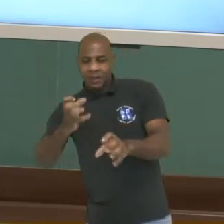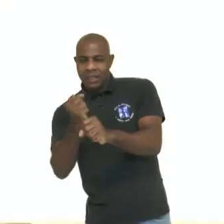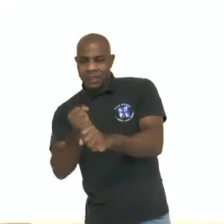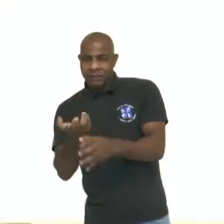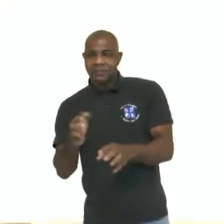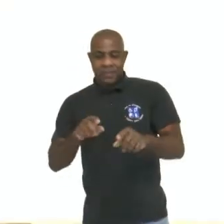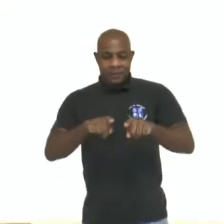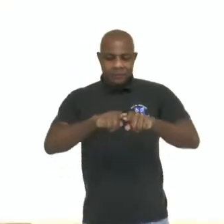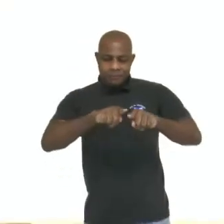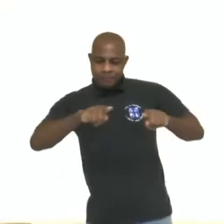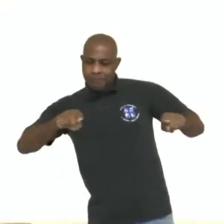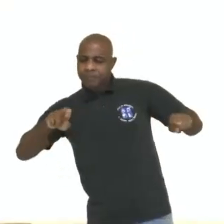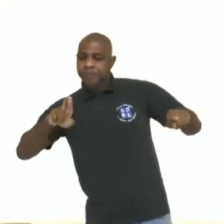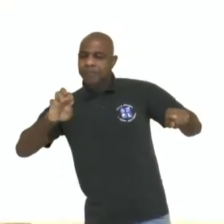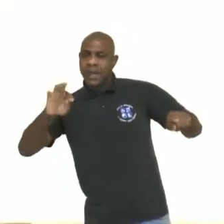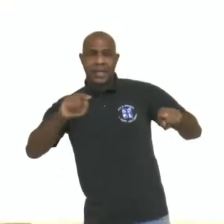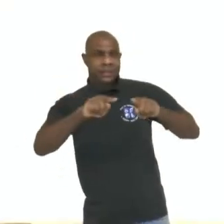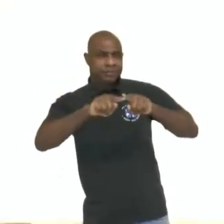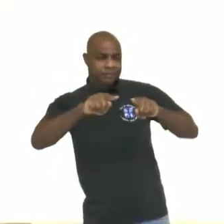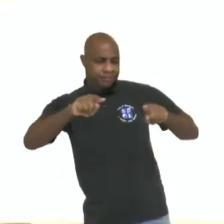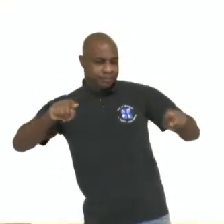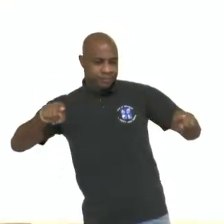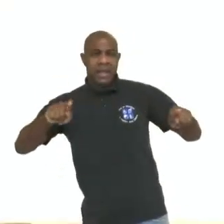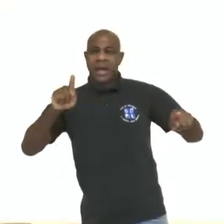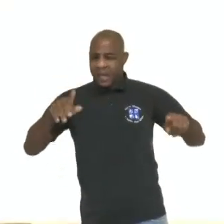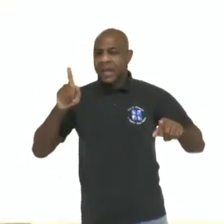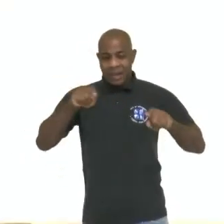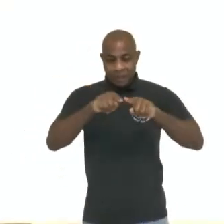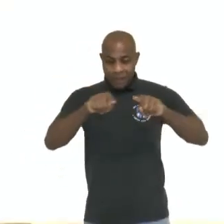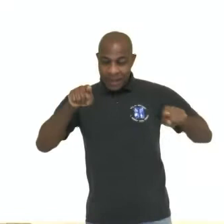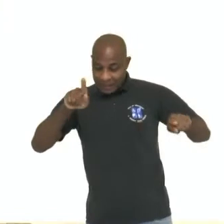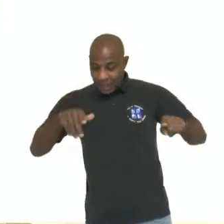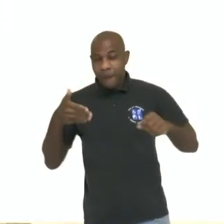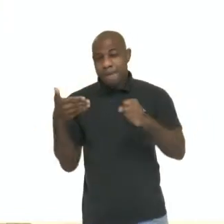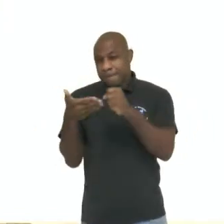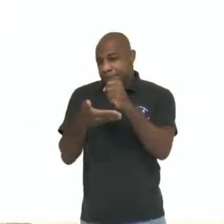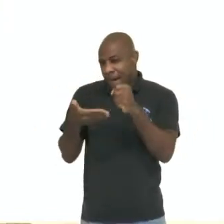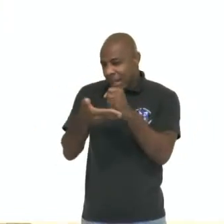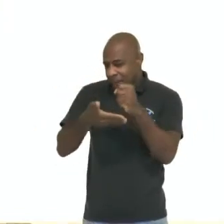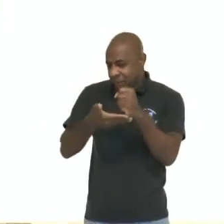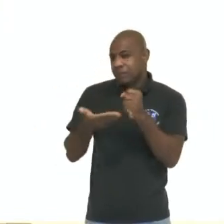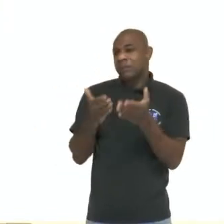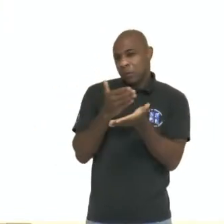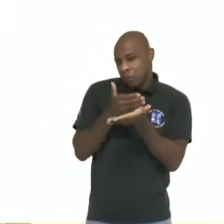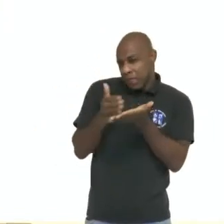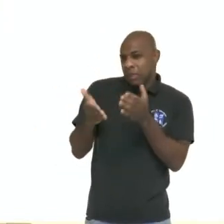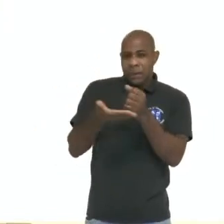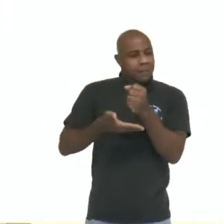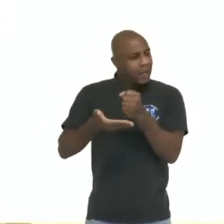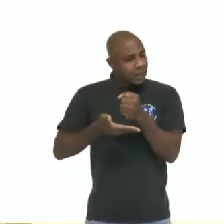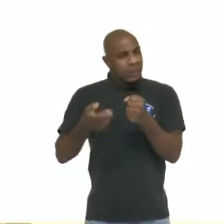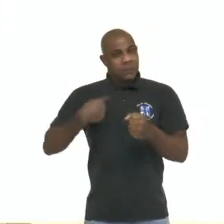A reta é um dos princípios básicos exatamente do nosso